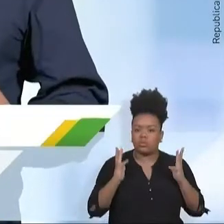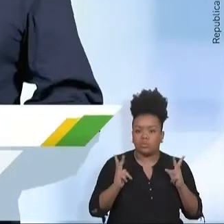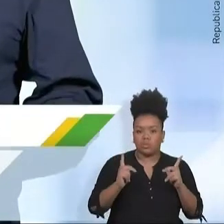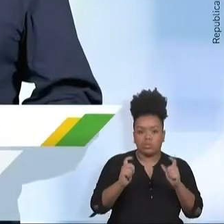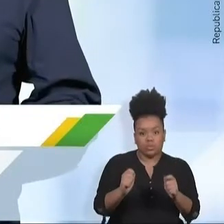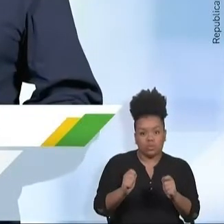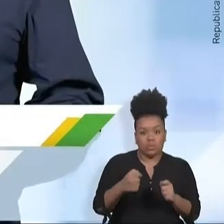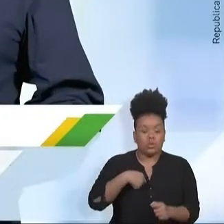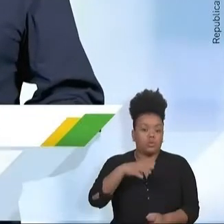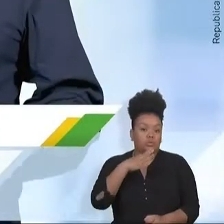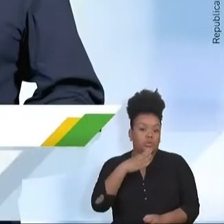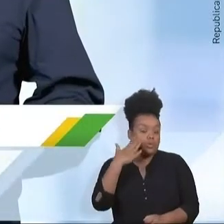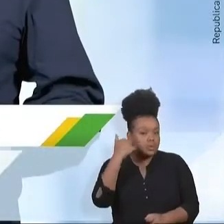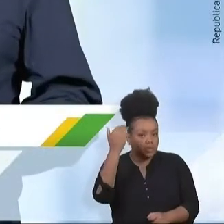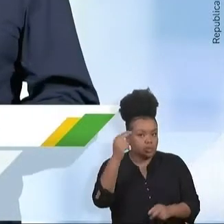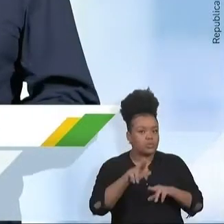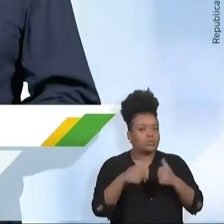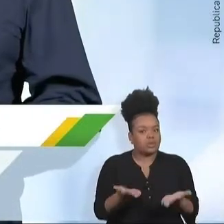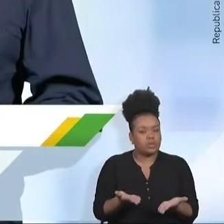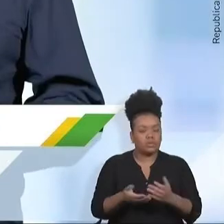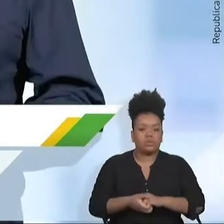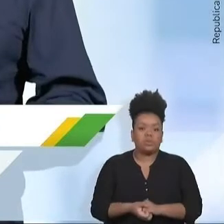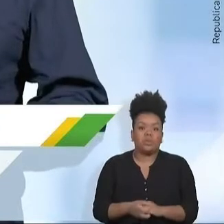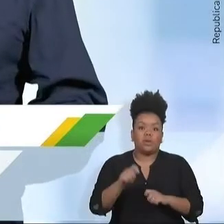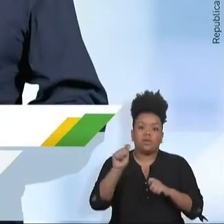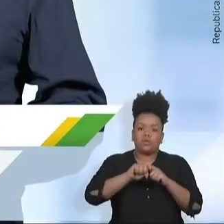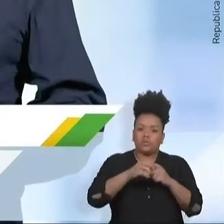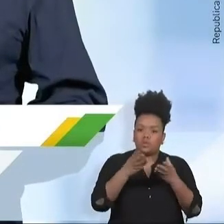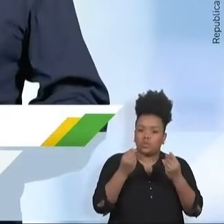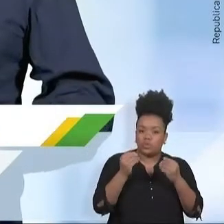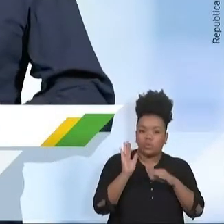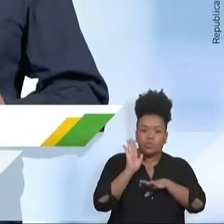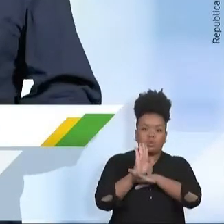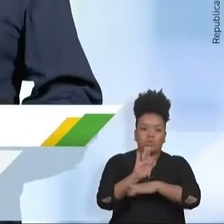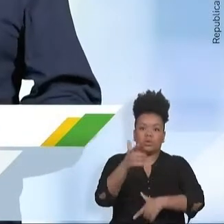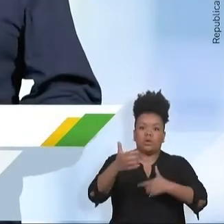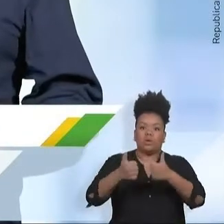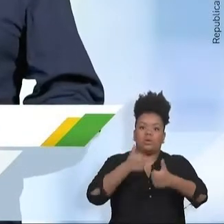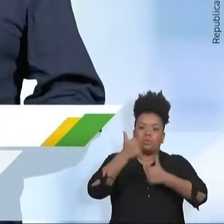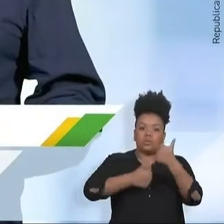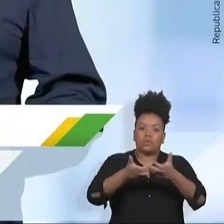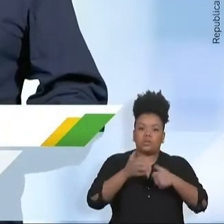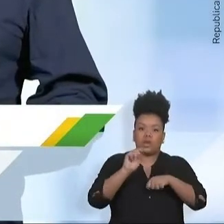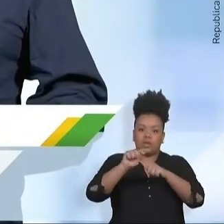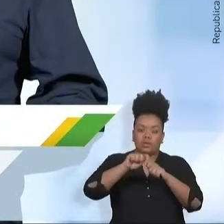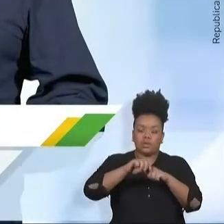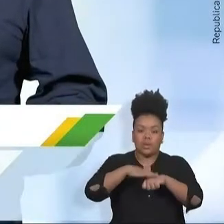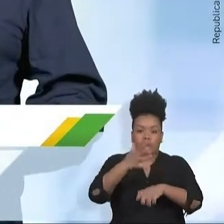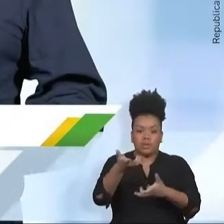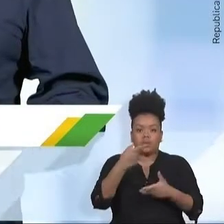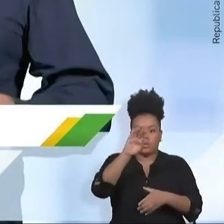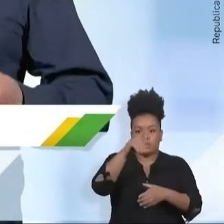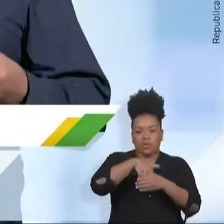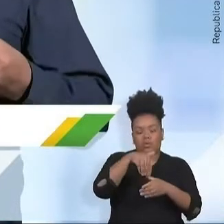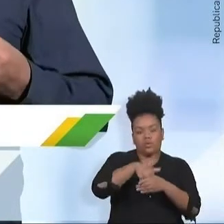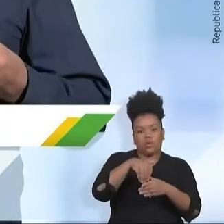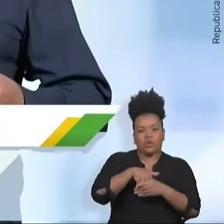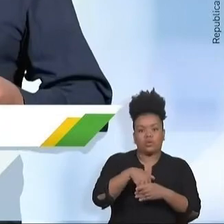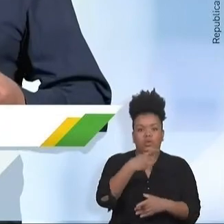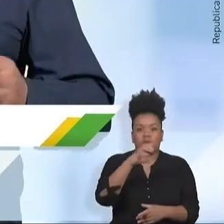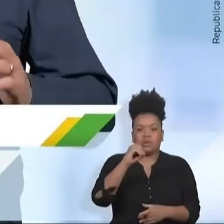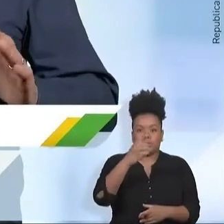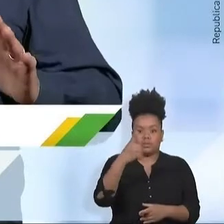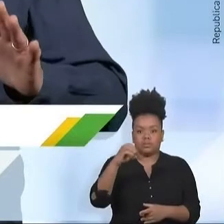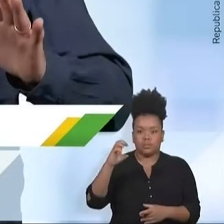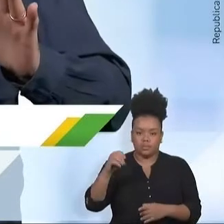setor consideravelmente, tanto que sou conhecido como cara da areninha. Já fiz muito pelo esporte, quero fazer ainda mais. Conto com o